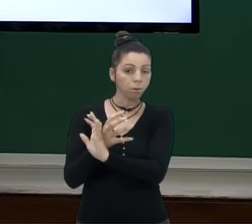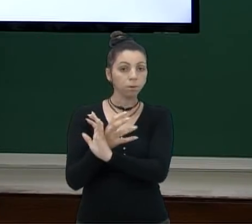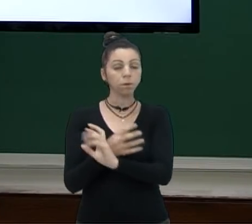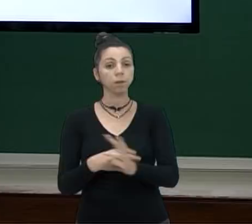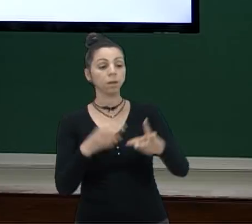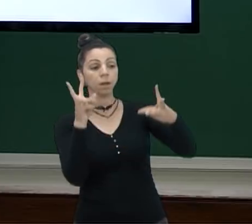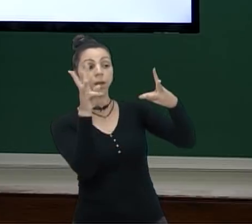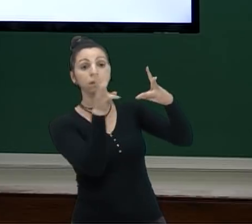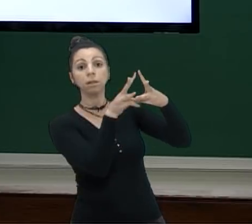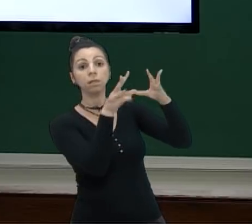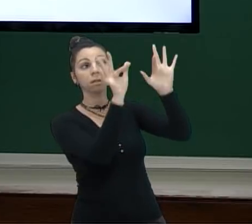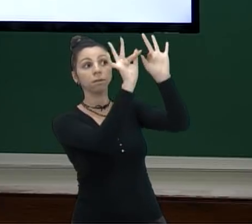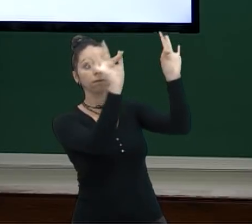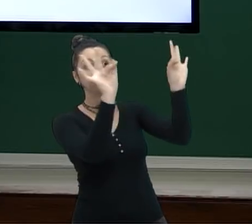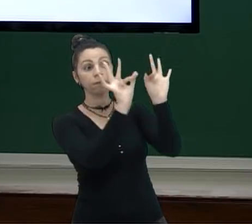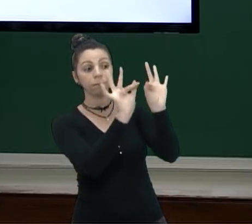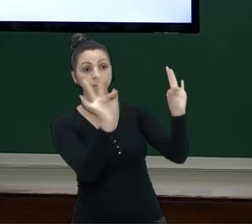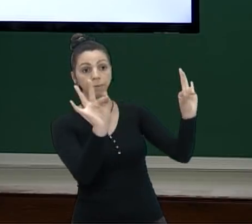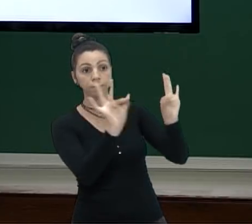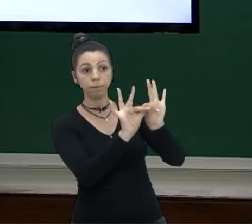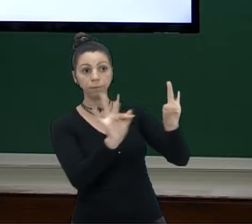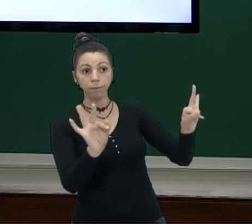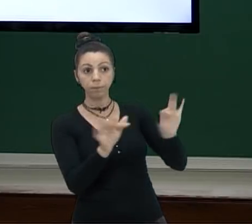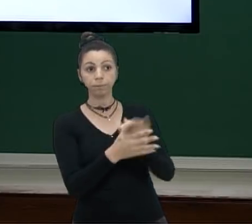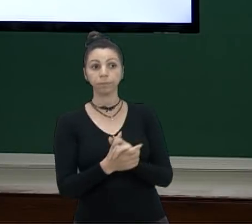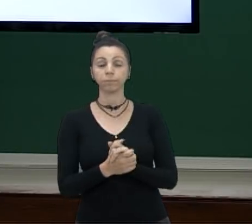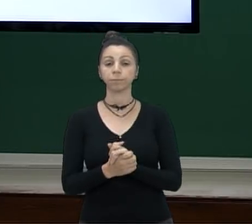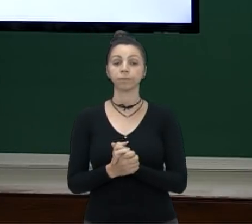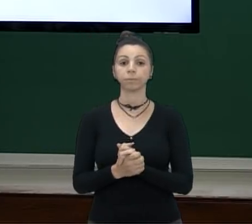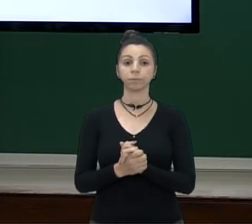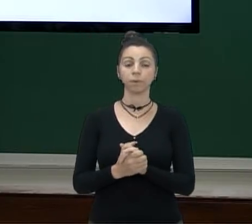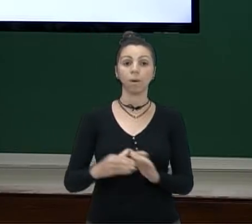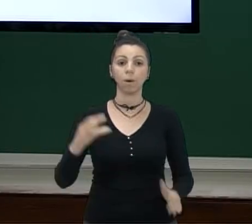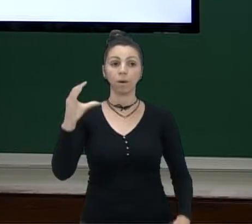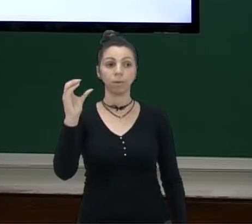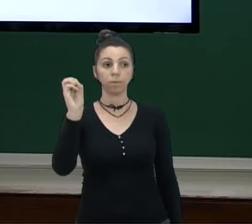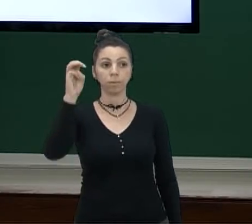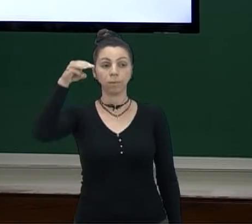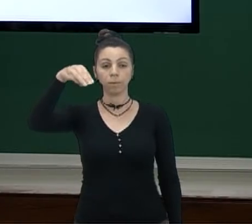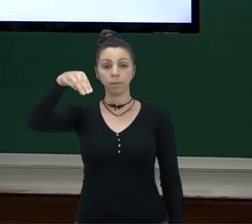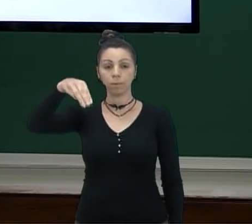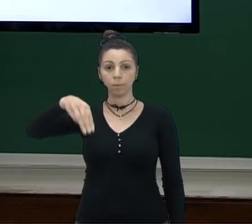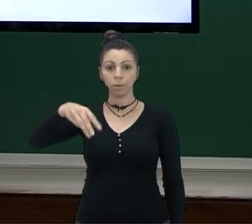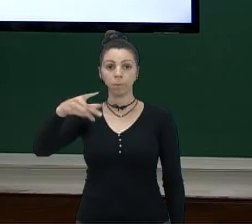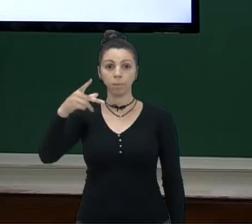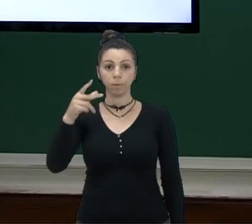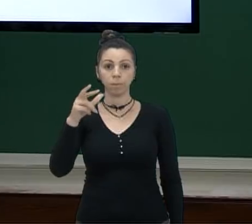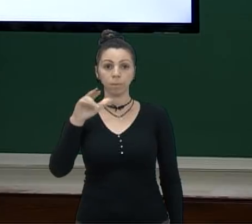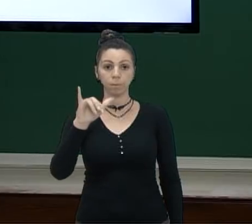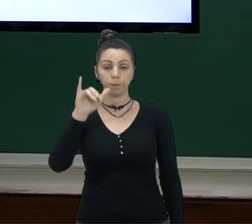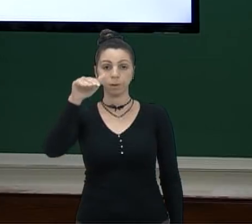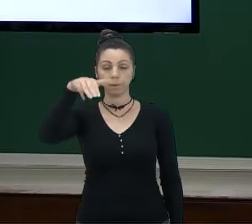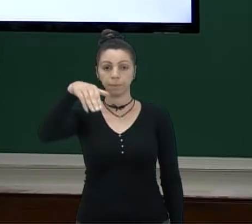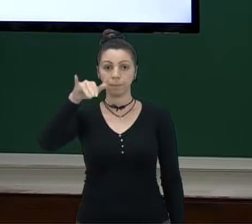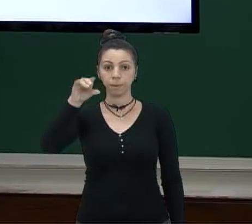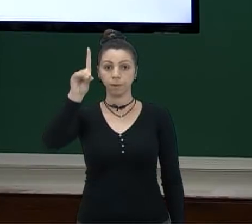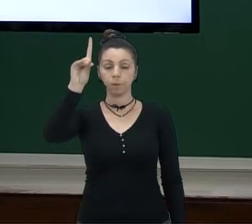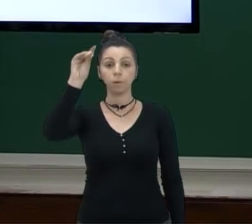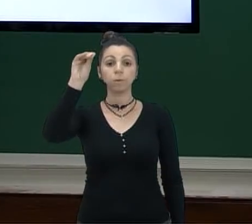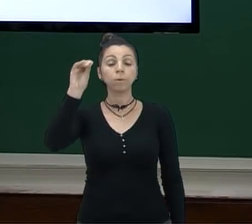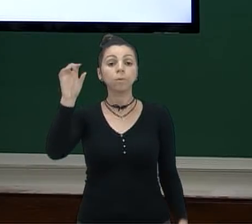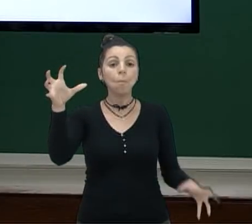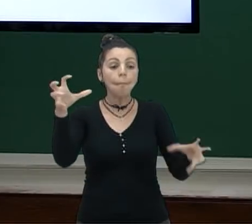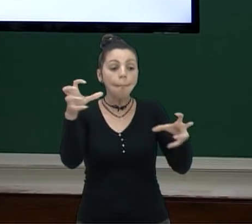3 palavras, comprimidos, e não é comprimido remédio, Comprimido de